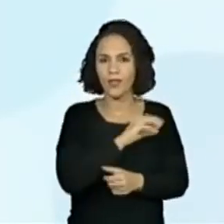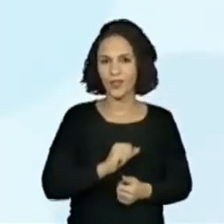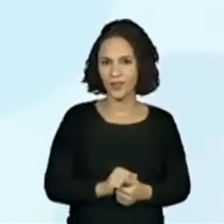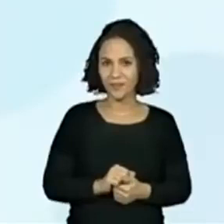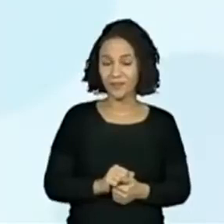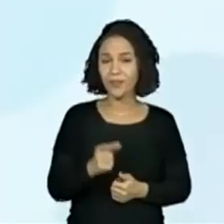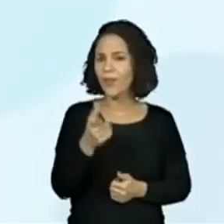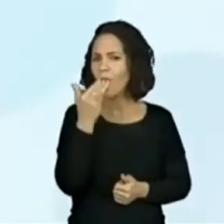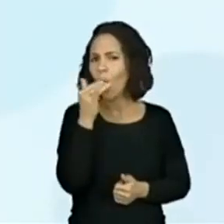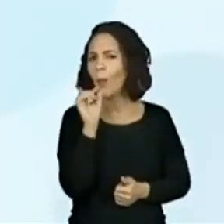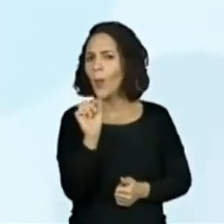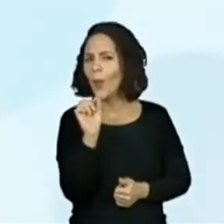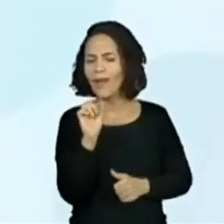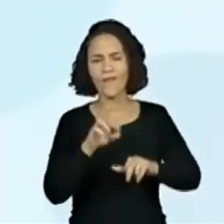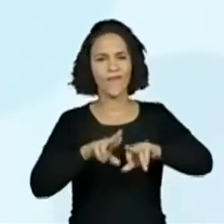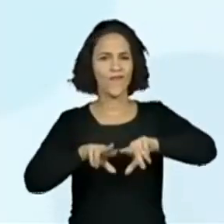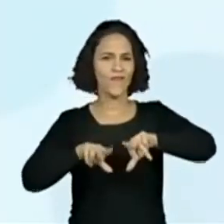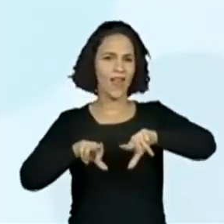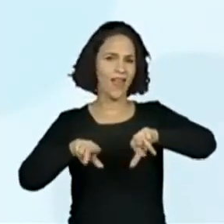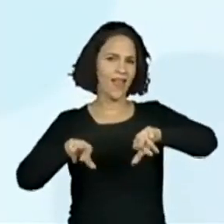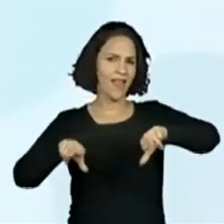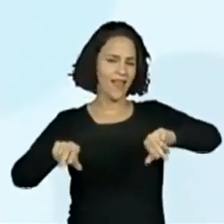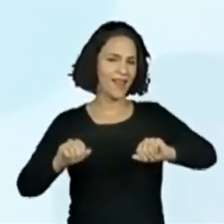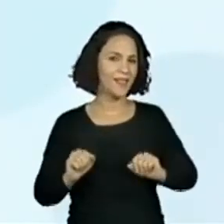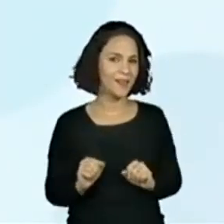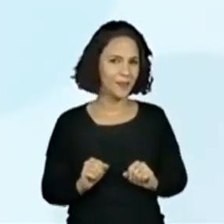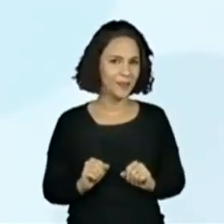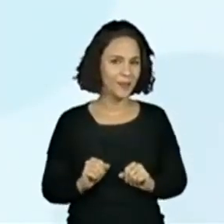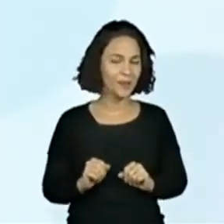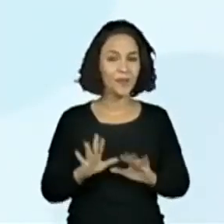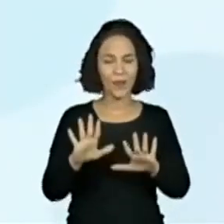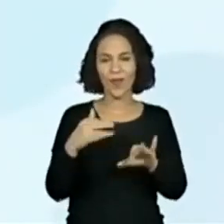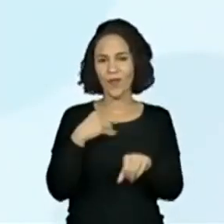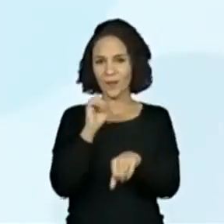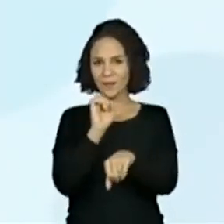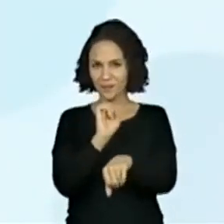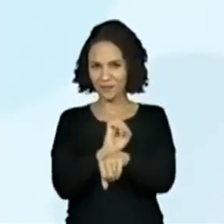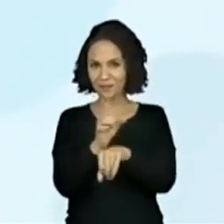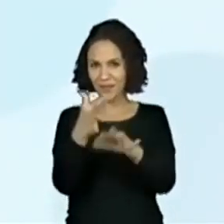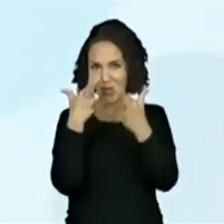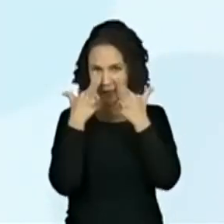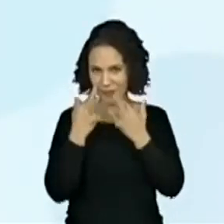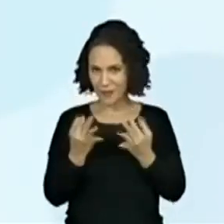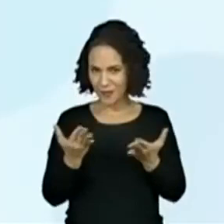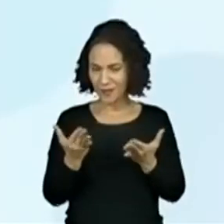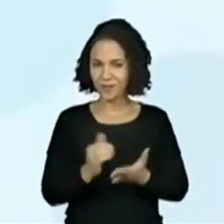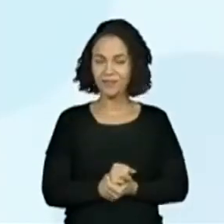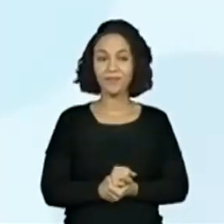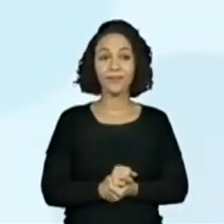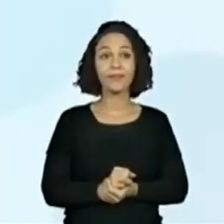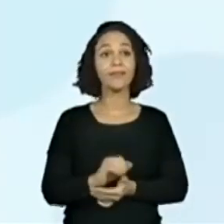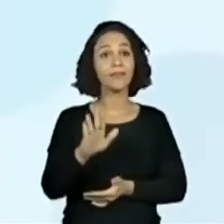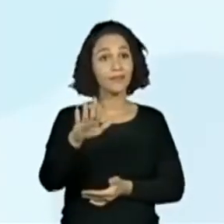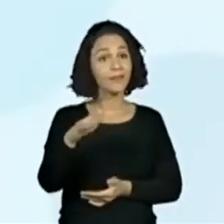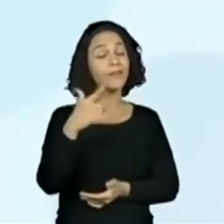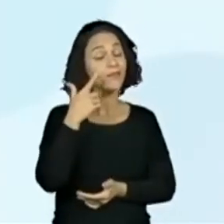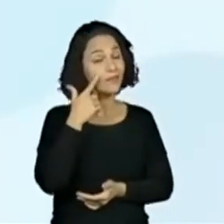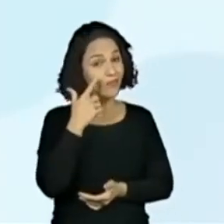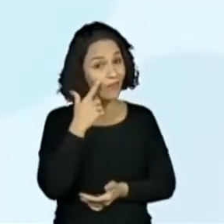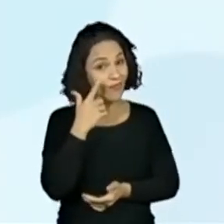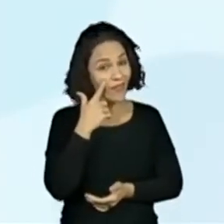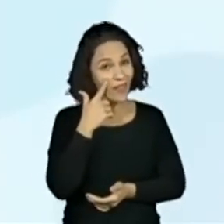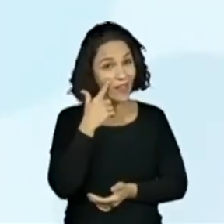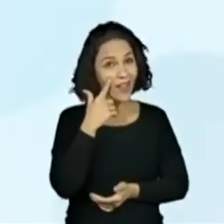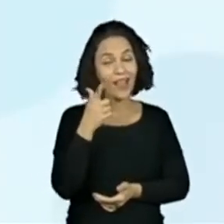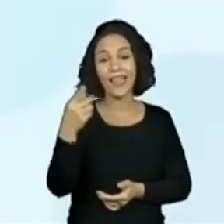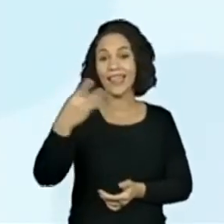A alimentação é variada. Eu vou parar e pedir a atenção de vocês. Atenção, uma atenção especial